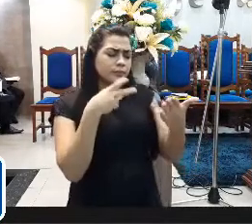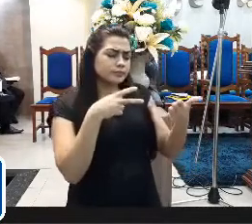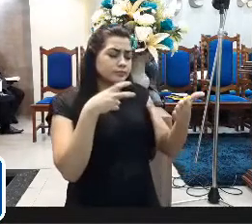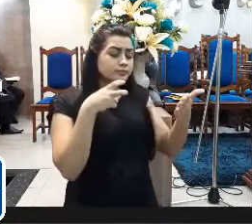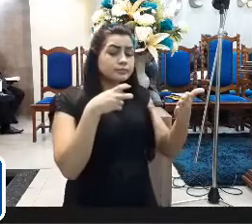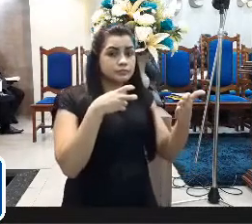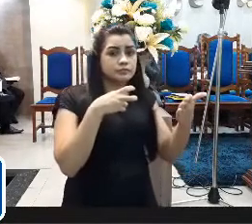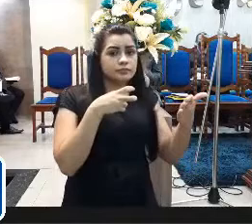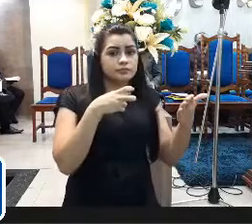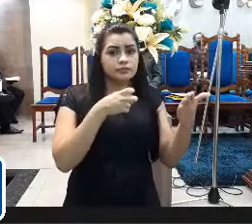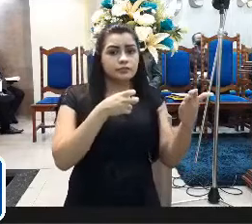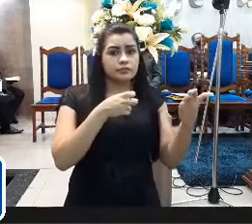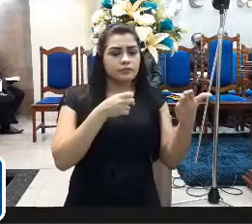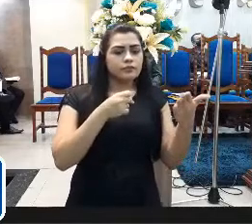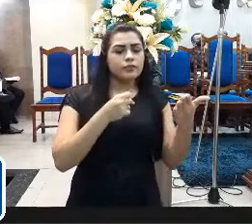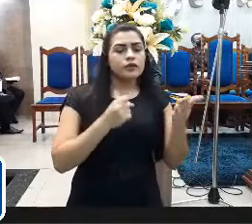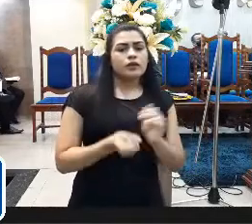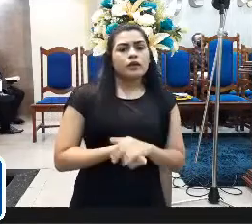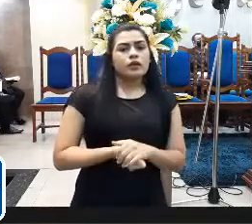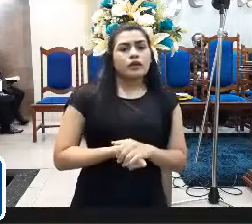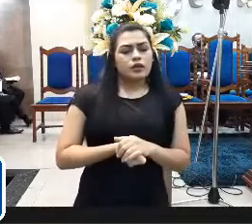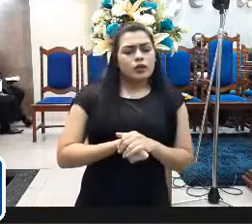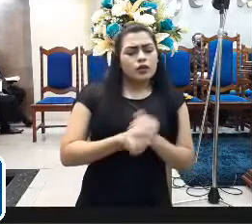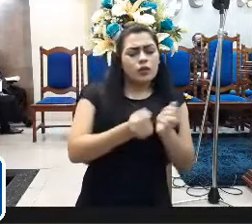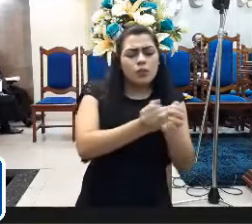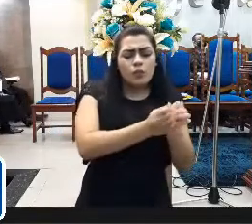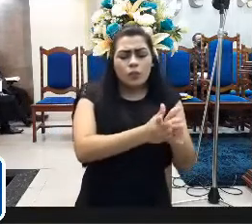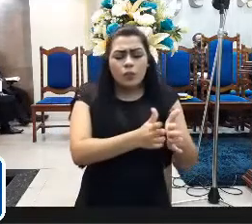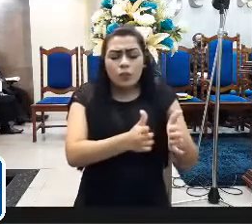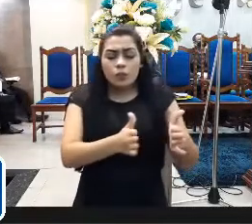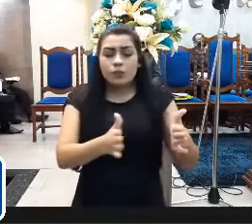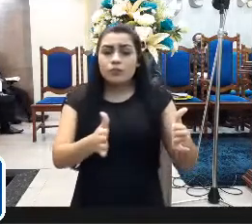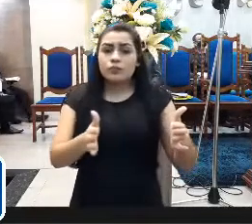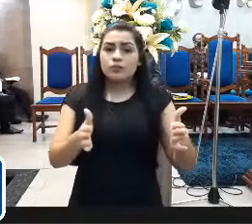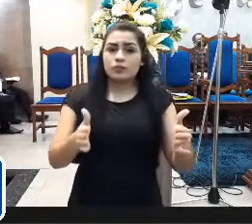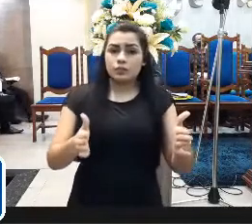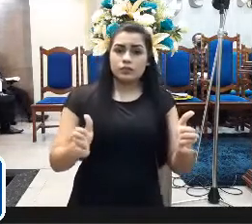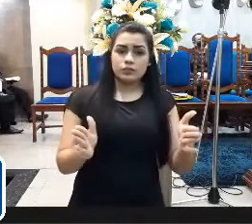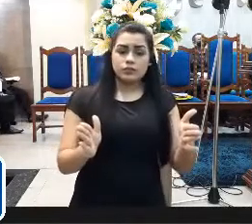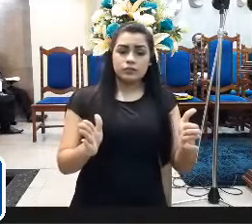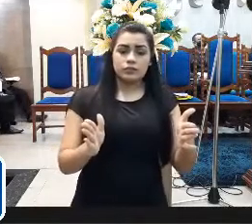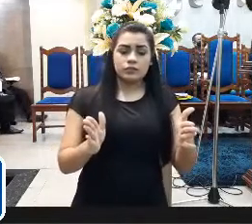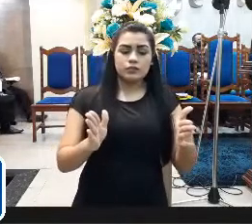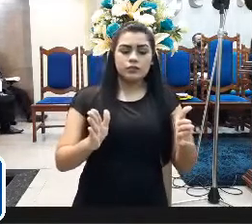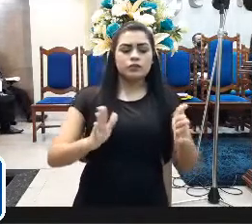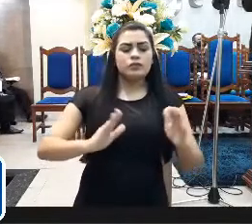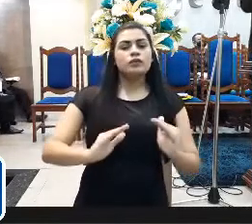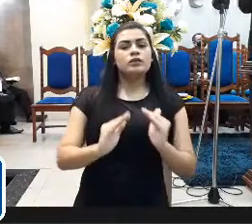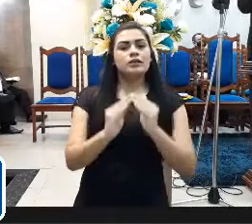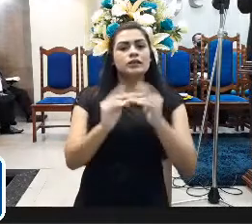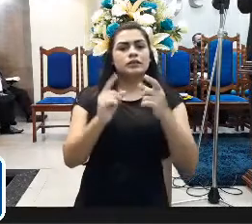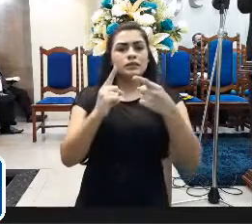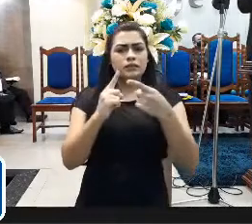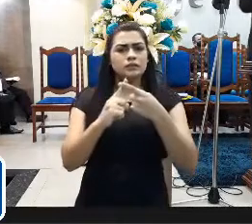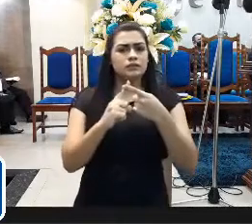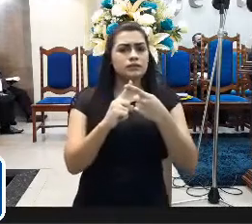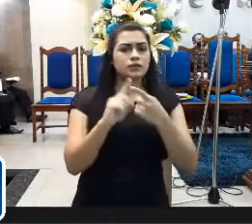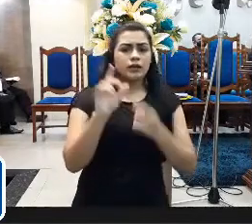que durante um bom período, as igrejas, especialmente aqui no